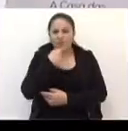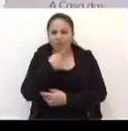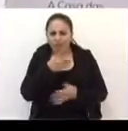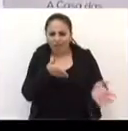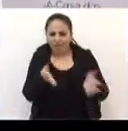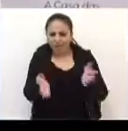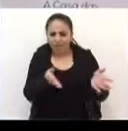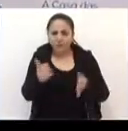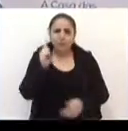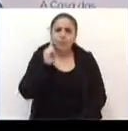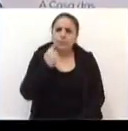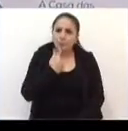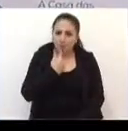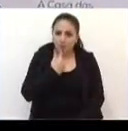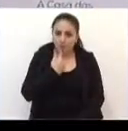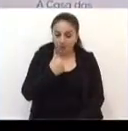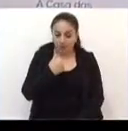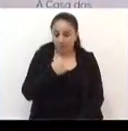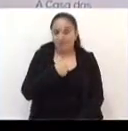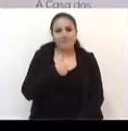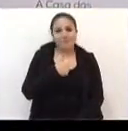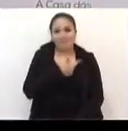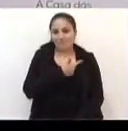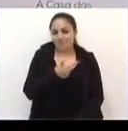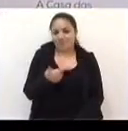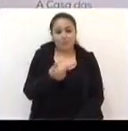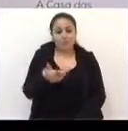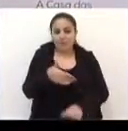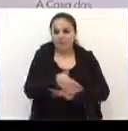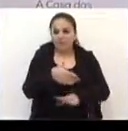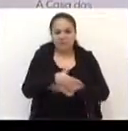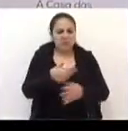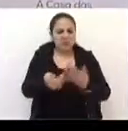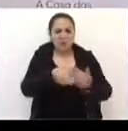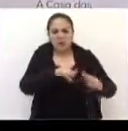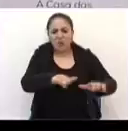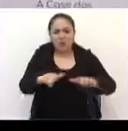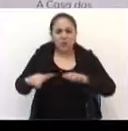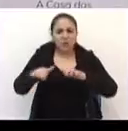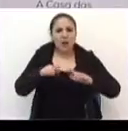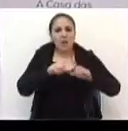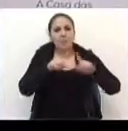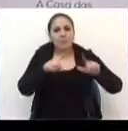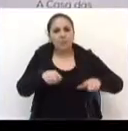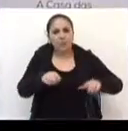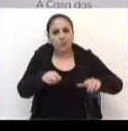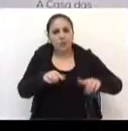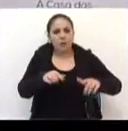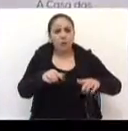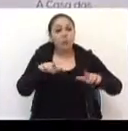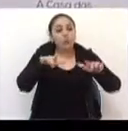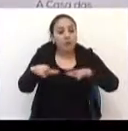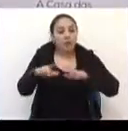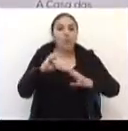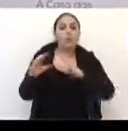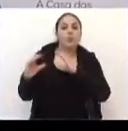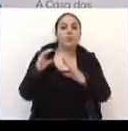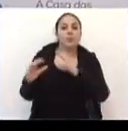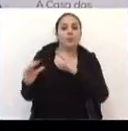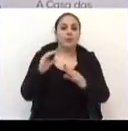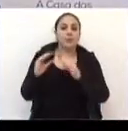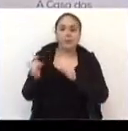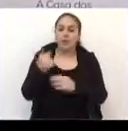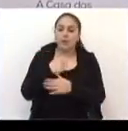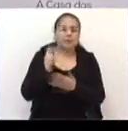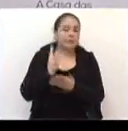dos surdos, né? Eu não tenho participado em espaço nenhum, seja em espaço, meios de comunicação, que eu